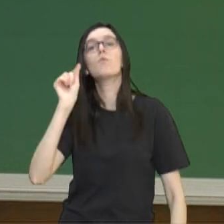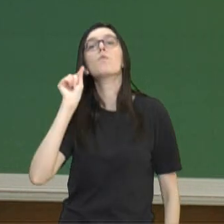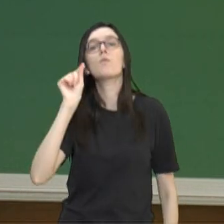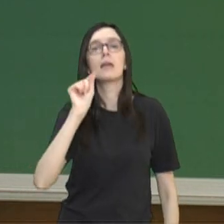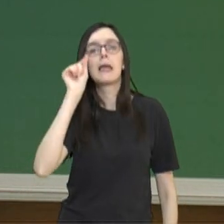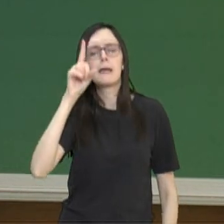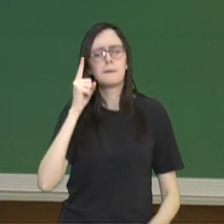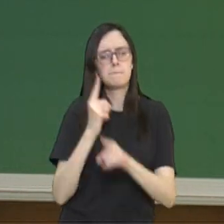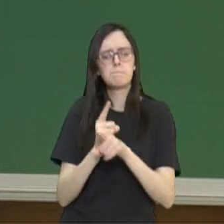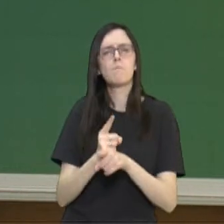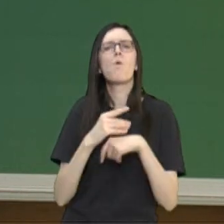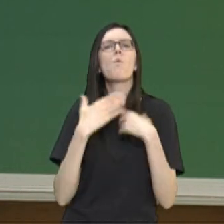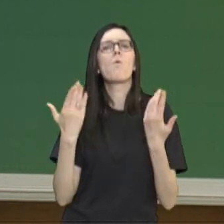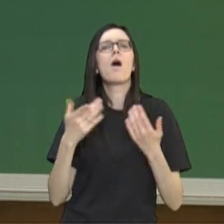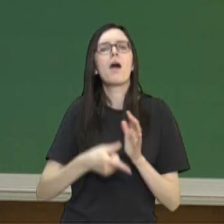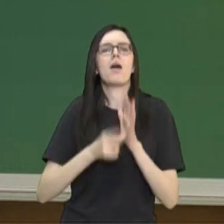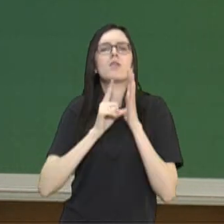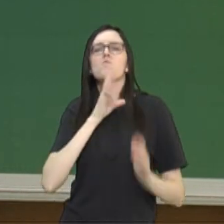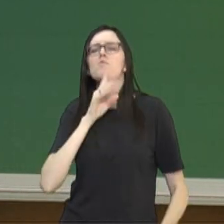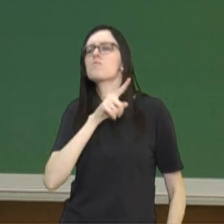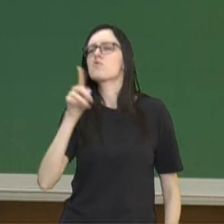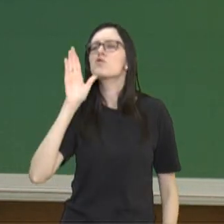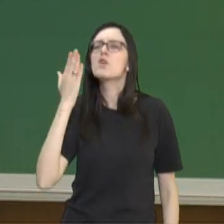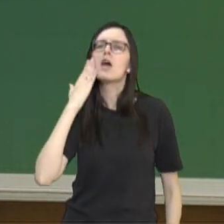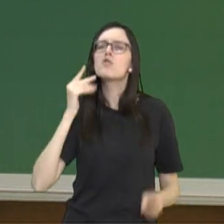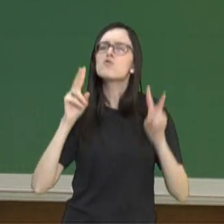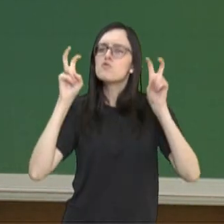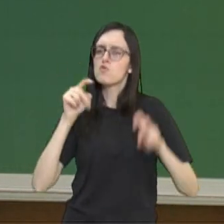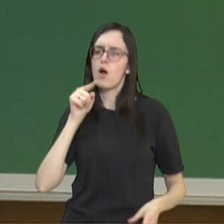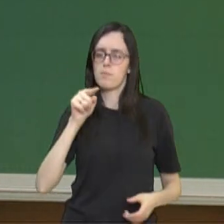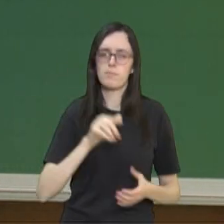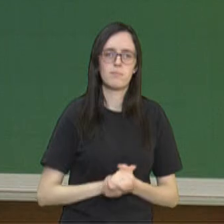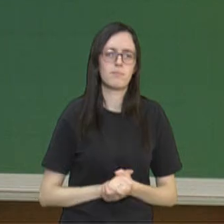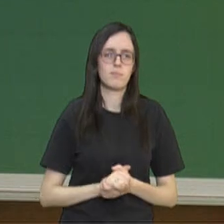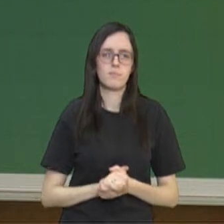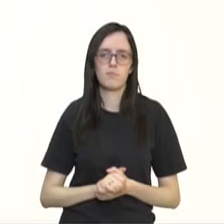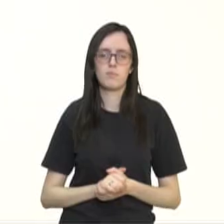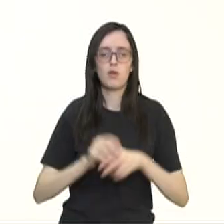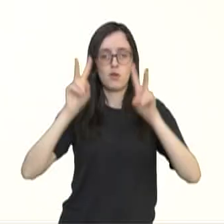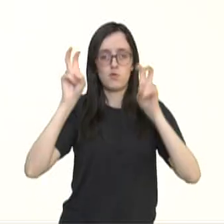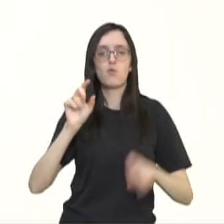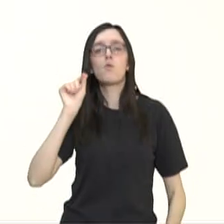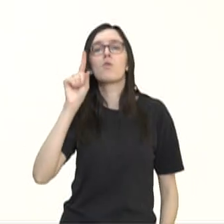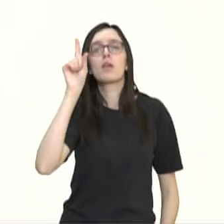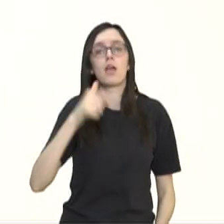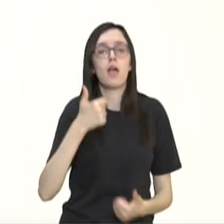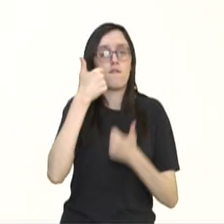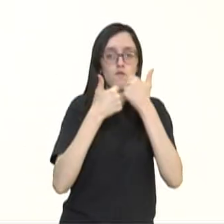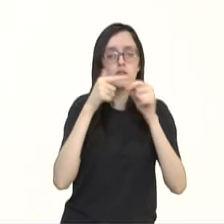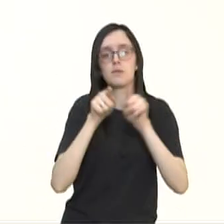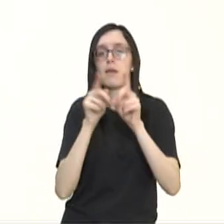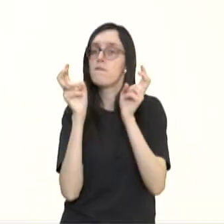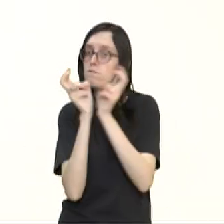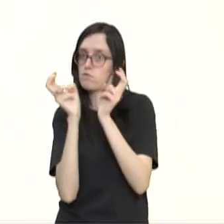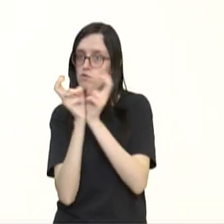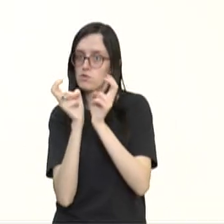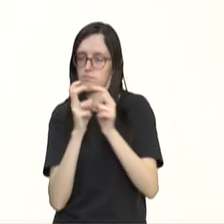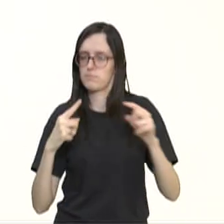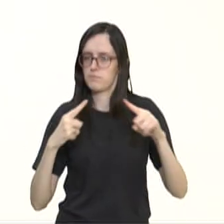Então, gente, só um pouquinho. Então, gente, a prof elaborou um quiz diferente. Eu quero ver se vocês